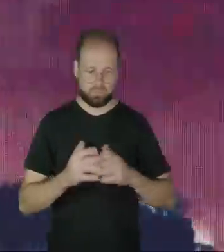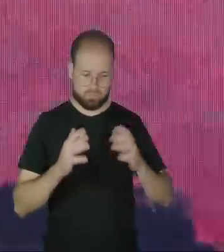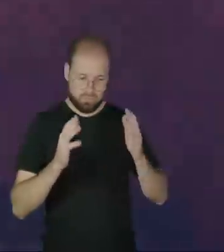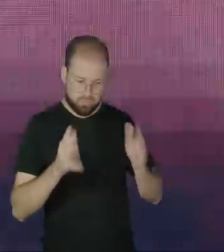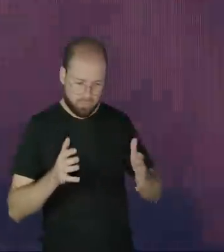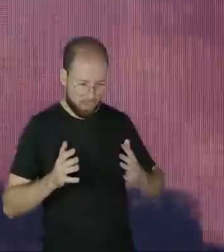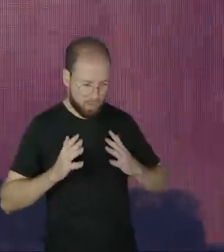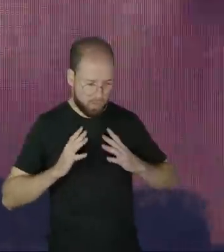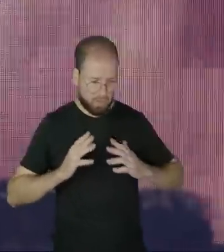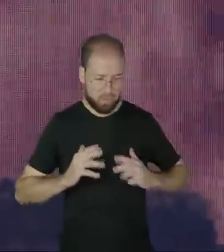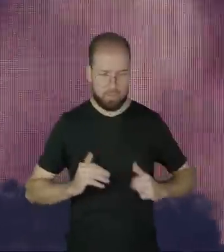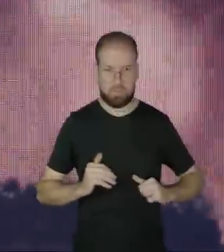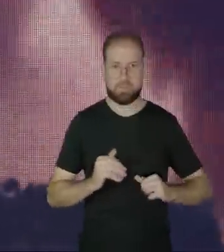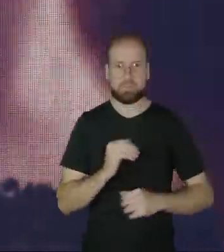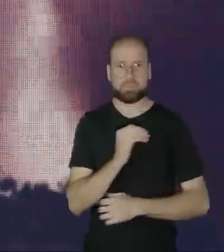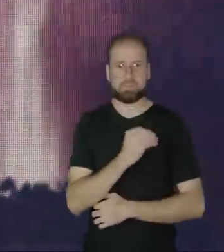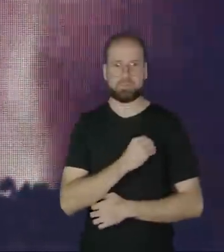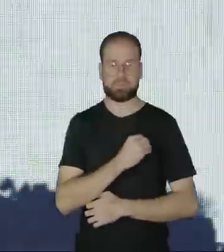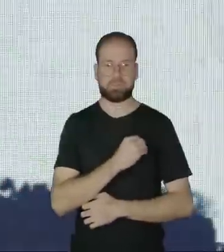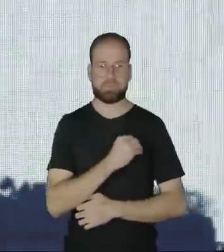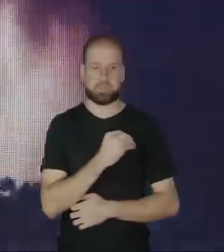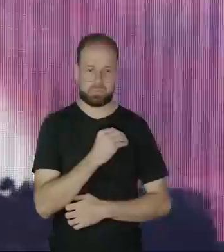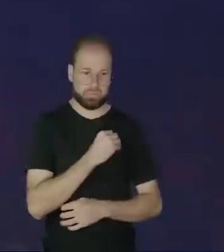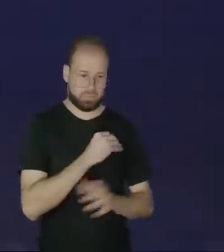Jesus, meu esposo.